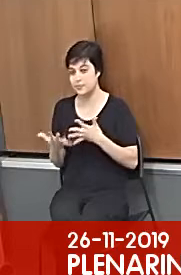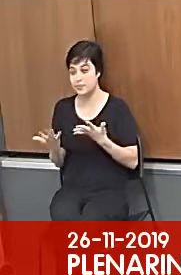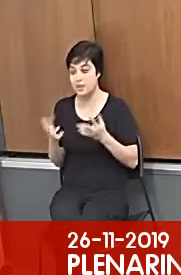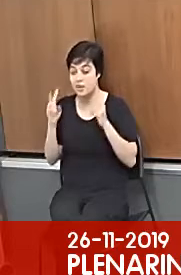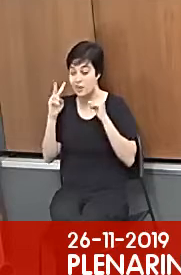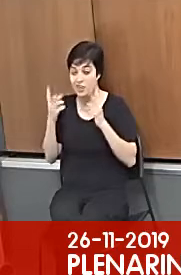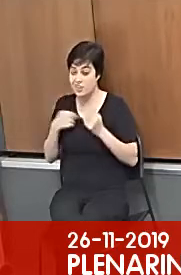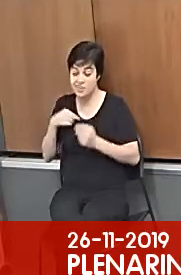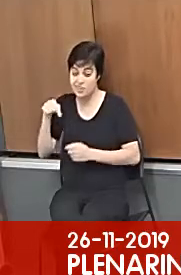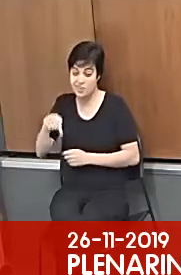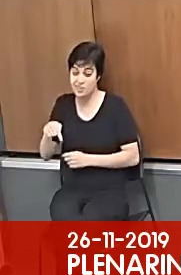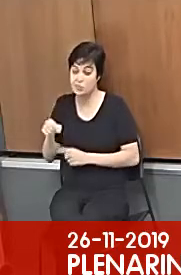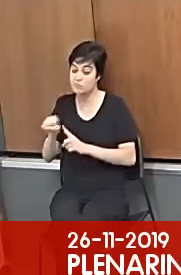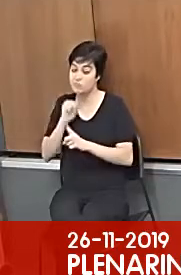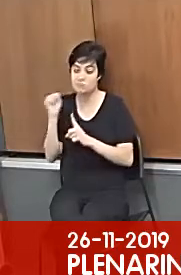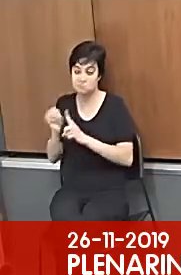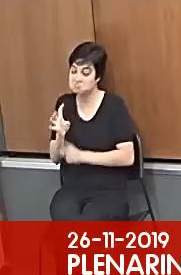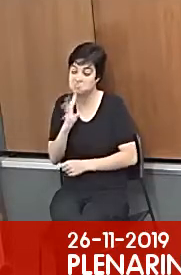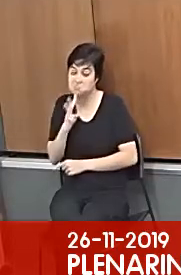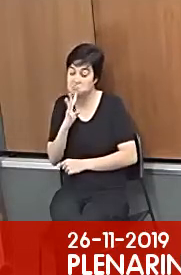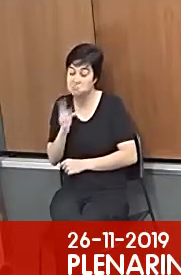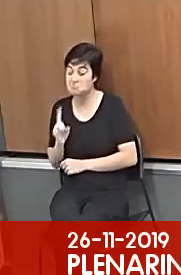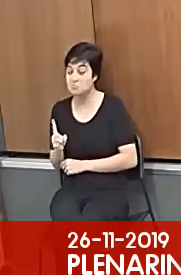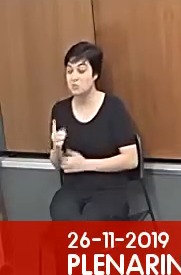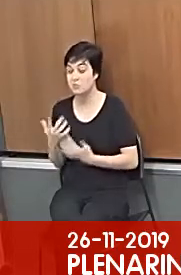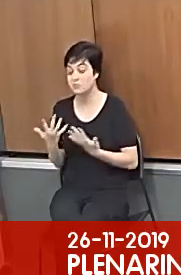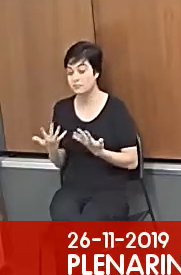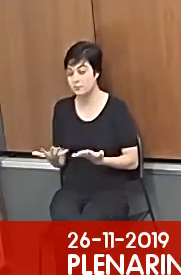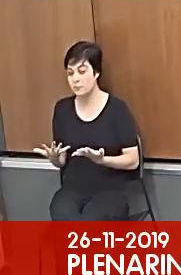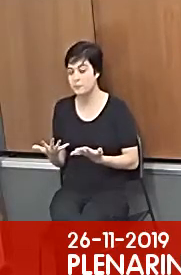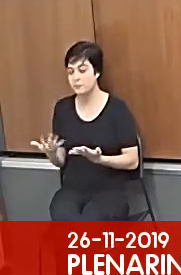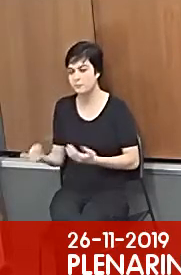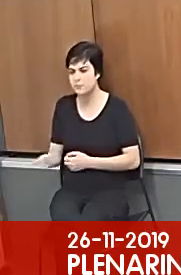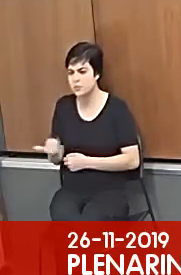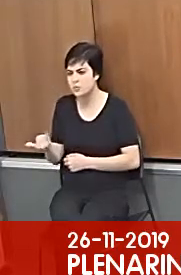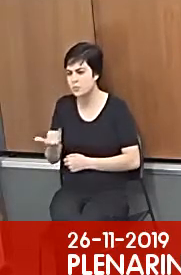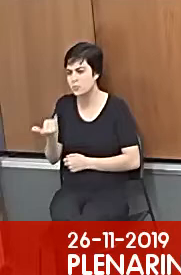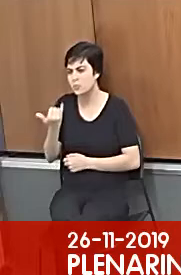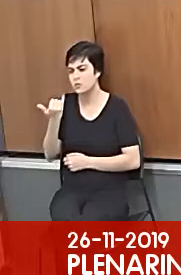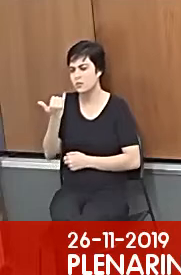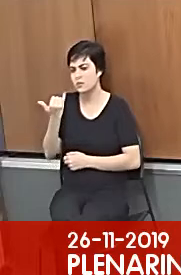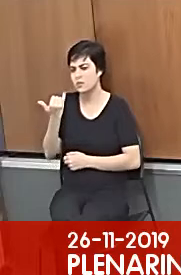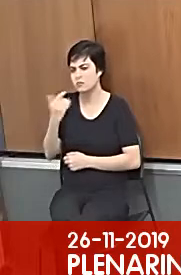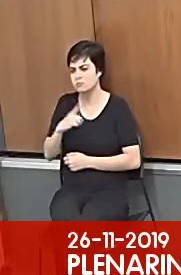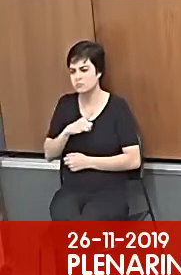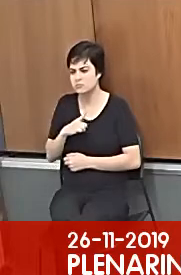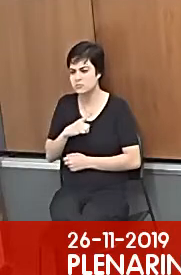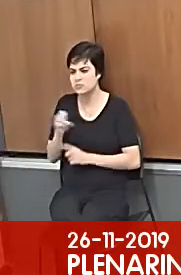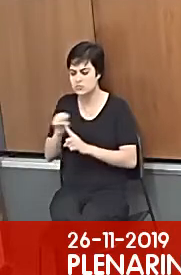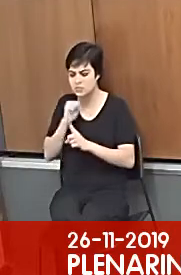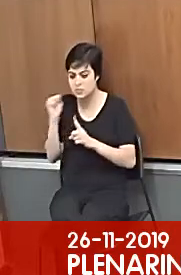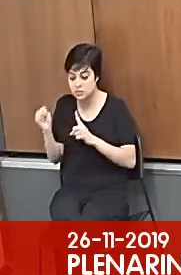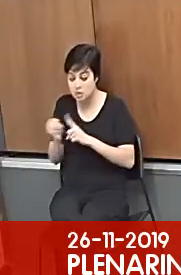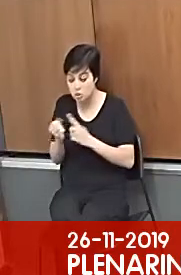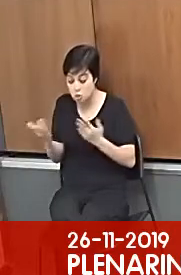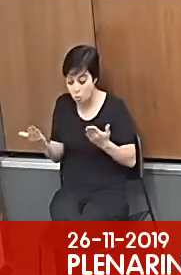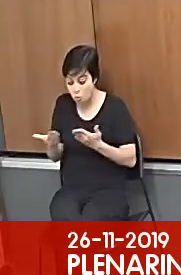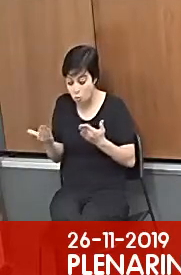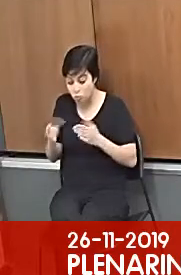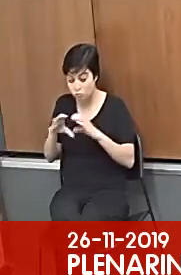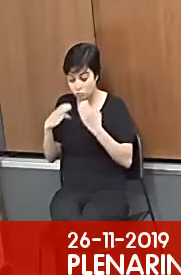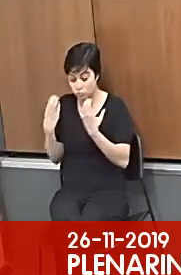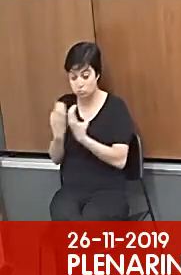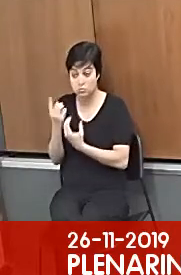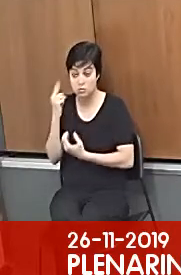desconhecida na nossa sociedade, mas esses passos e o espaço que a nossa sociedade tem dado hoje à comunidade